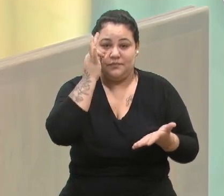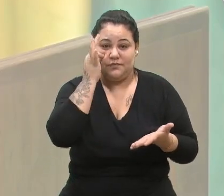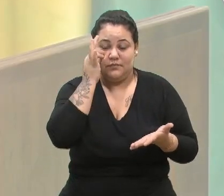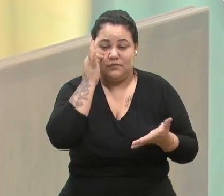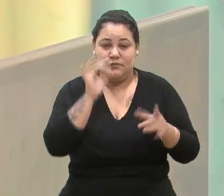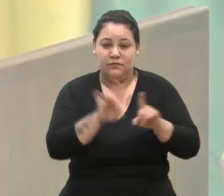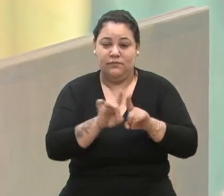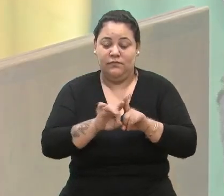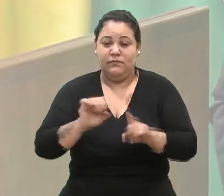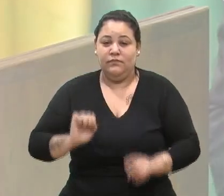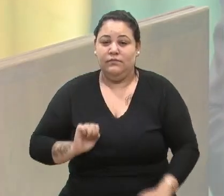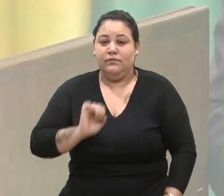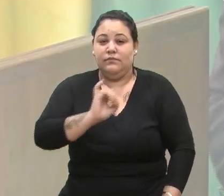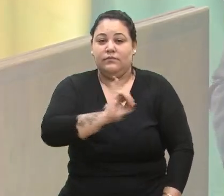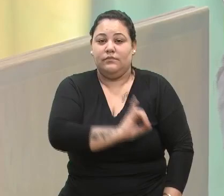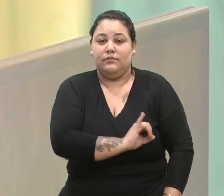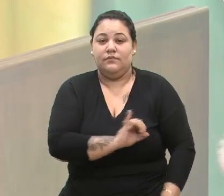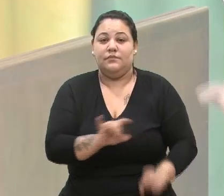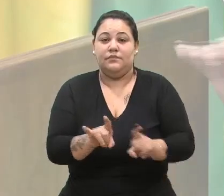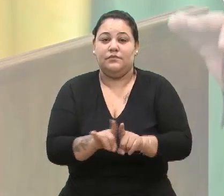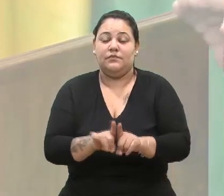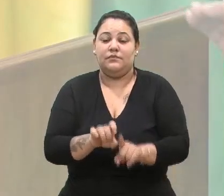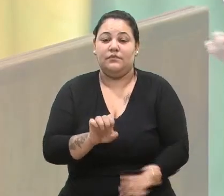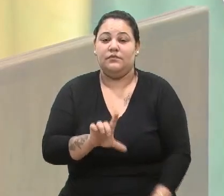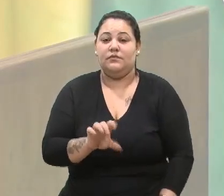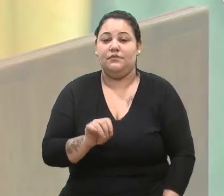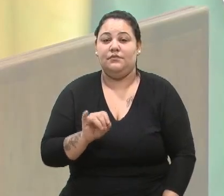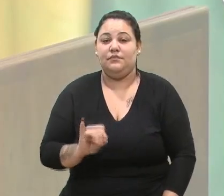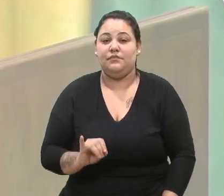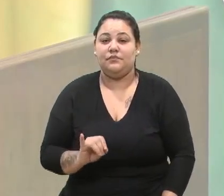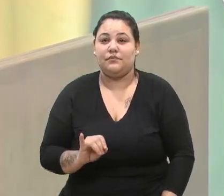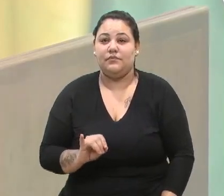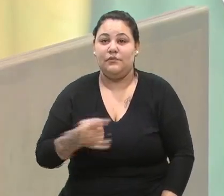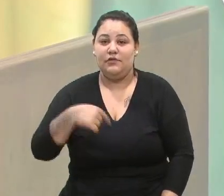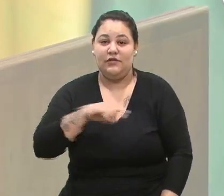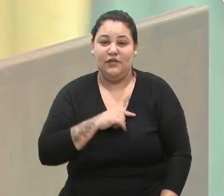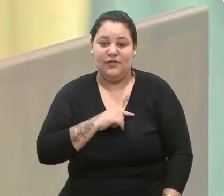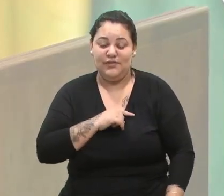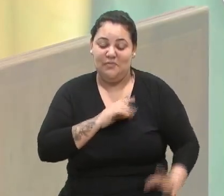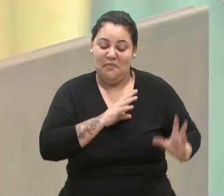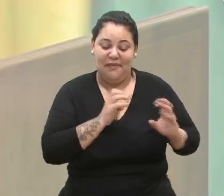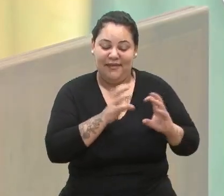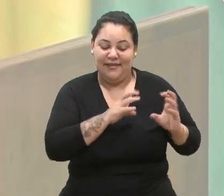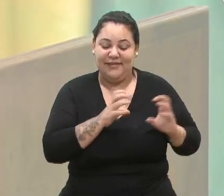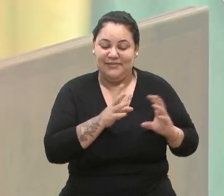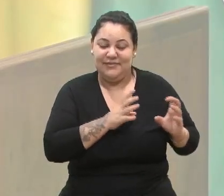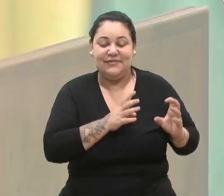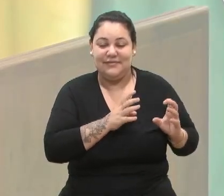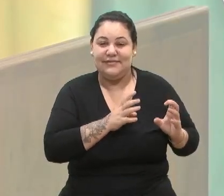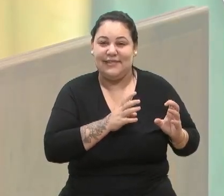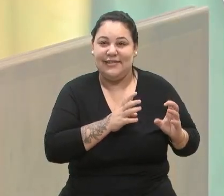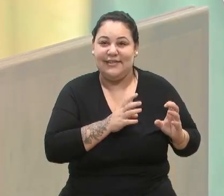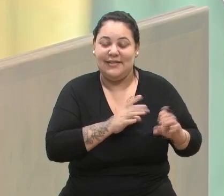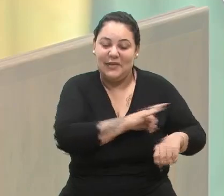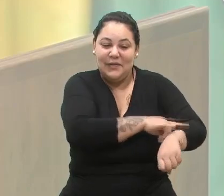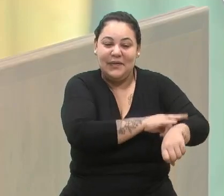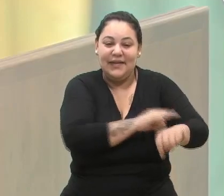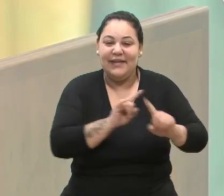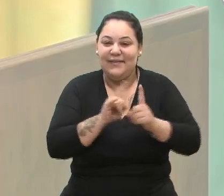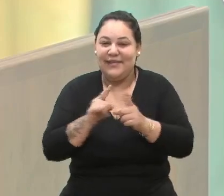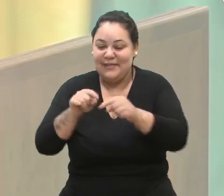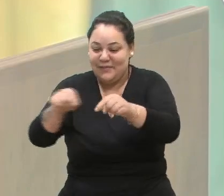Carlos e também o Eloy Frisso. A gente pode brigar no vestiário, mas em campo vamos sempre